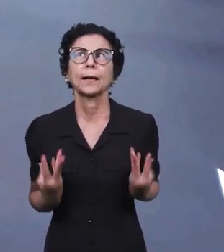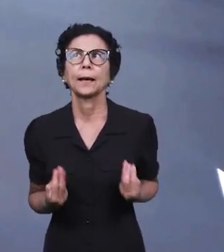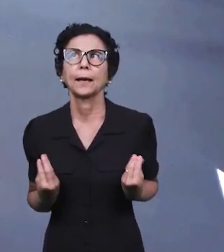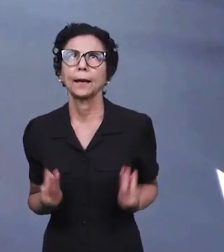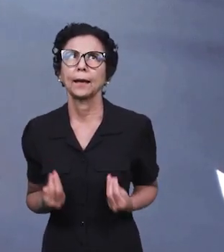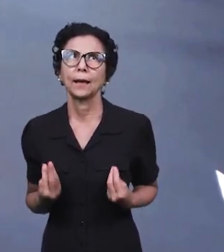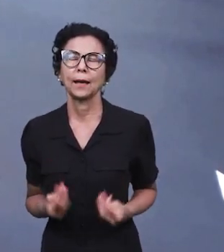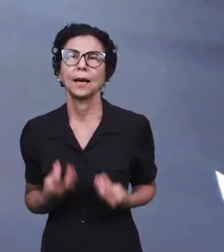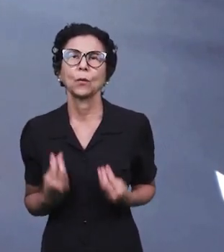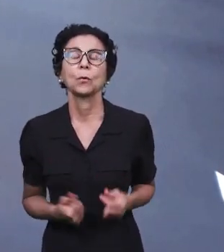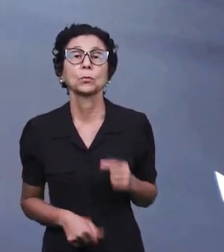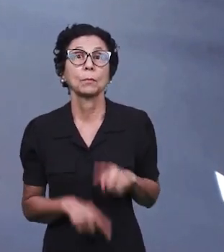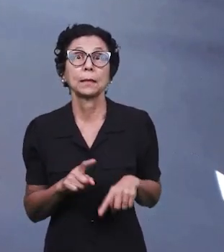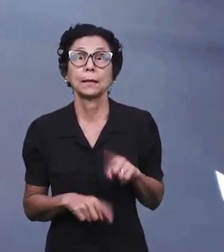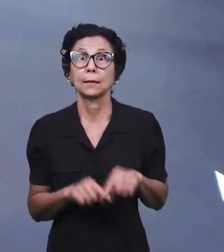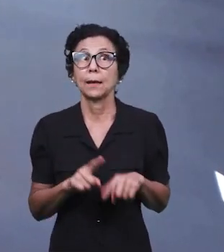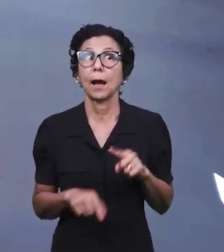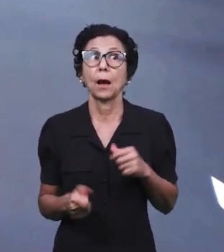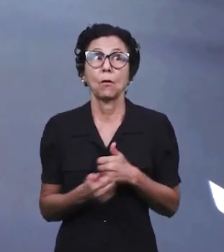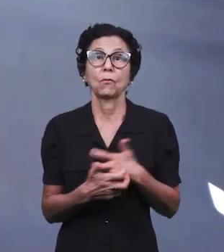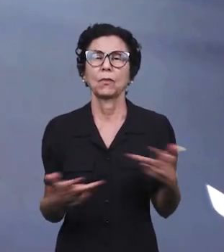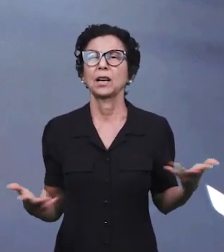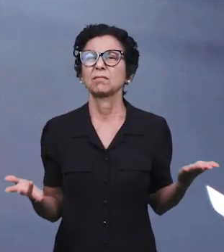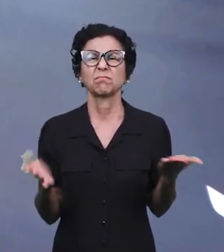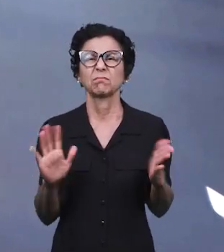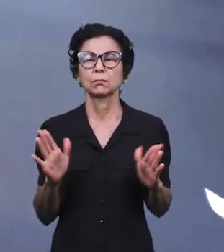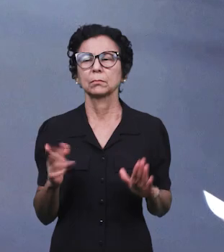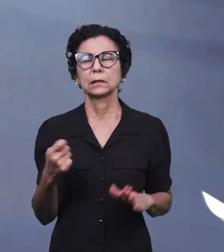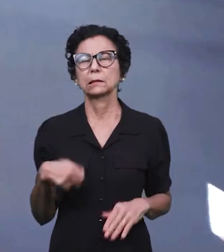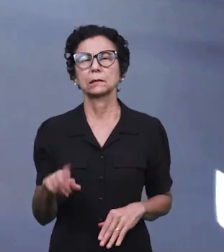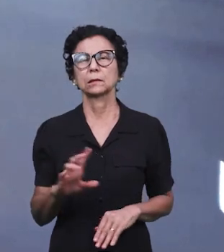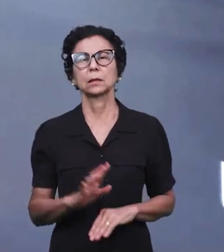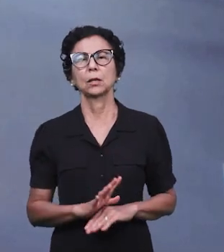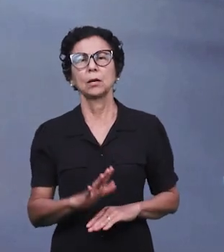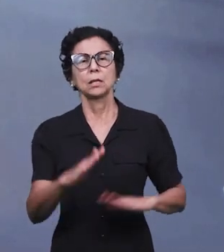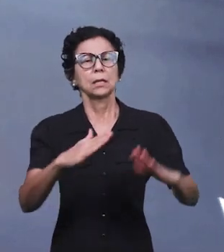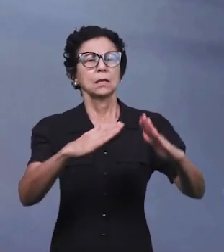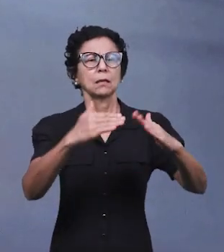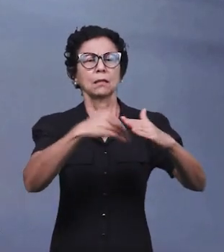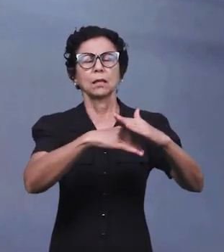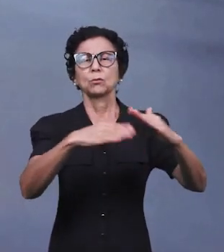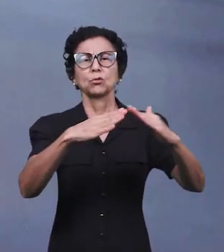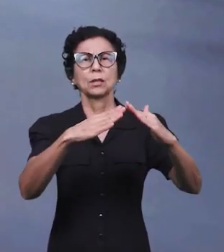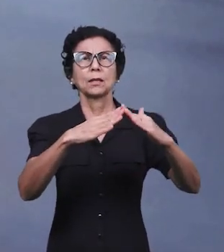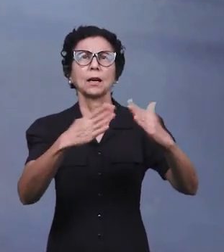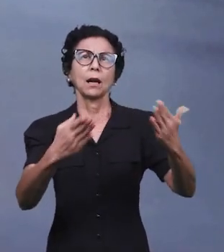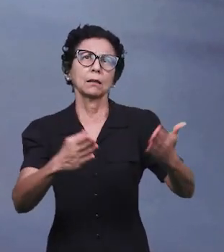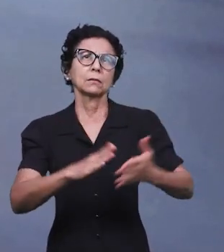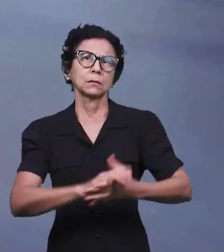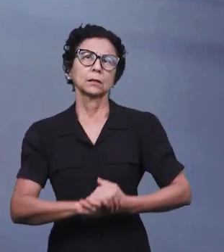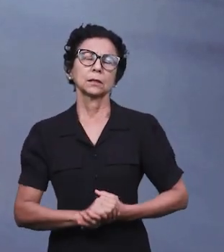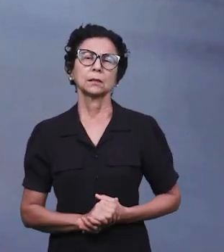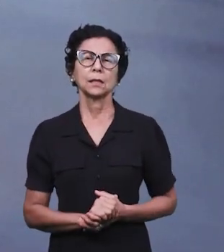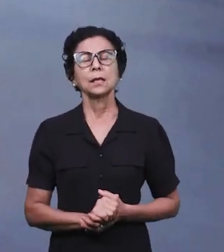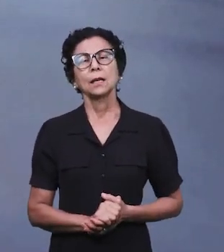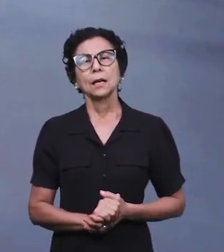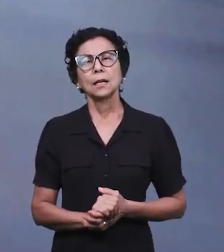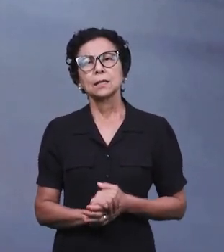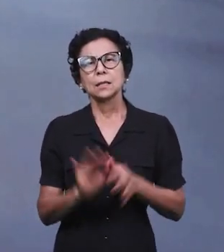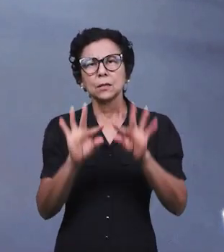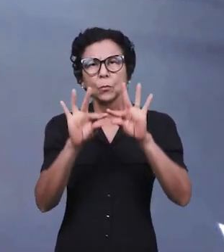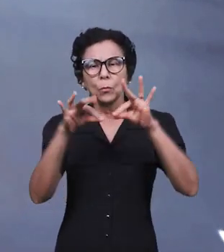tanta material disponível para fazer isso. E dentro de casa, nós recomendamos assim, os cuidados, né, que tem que ter